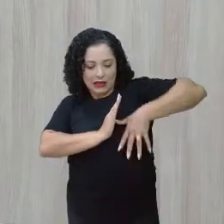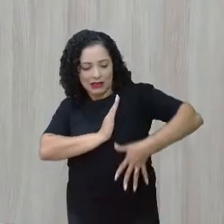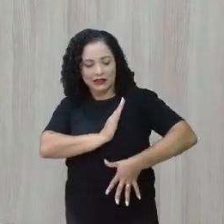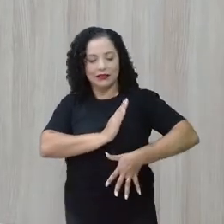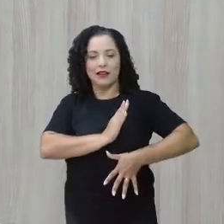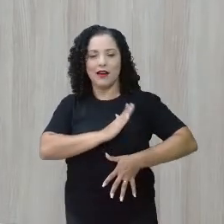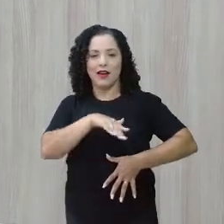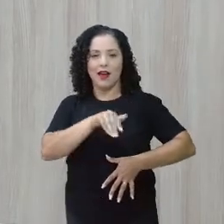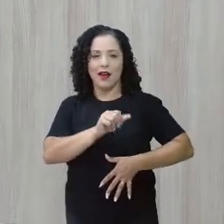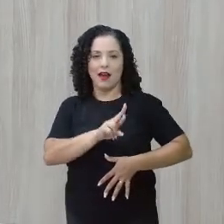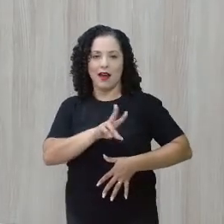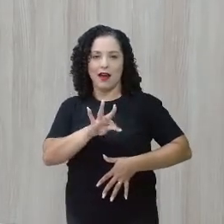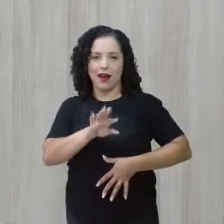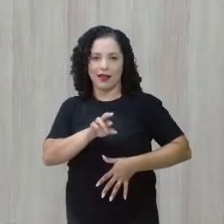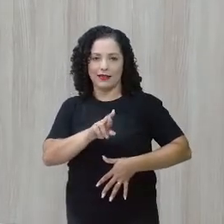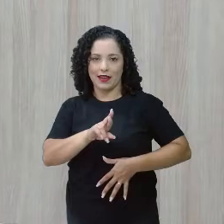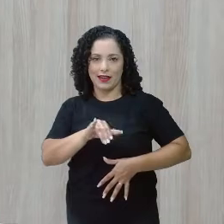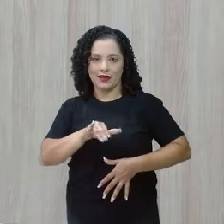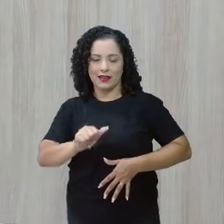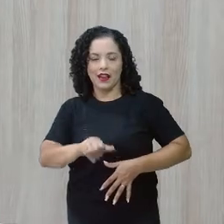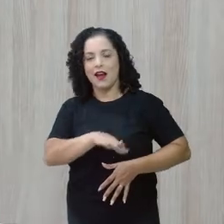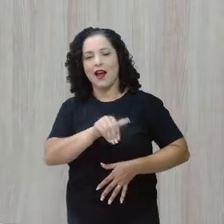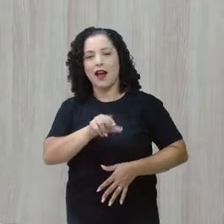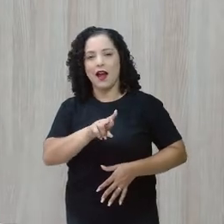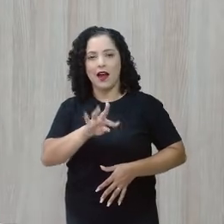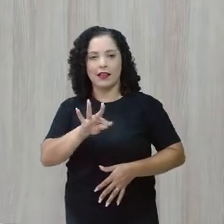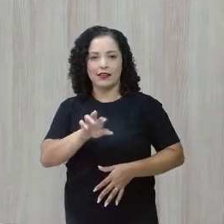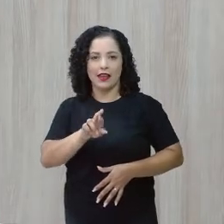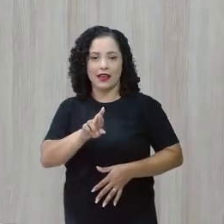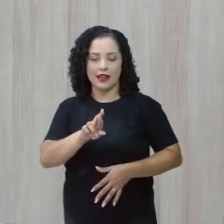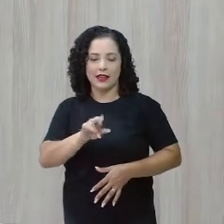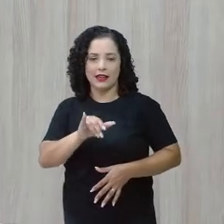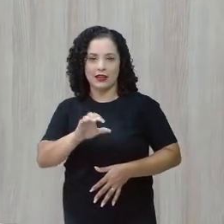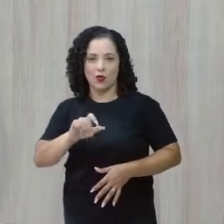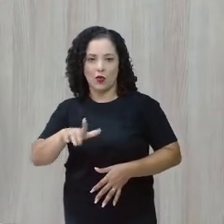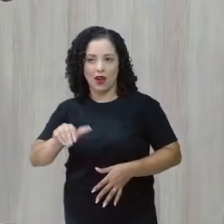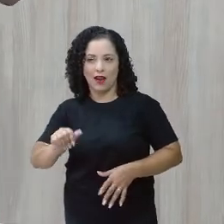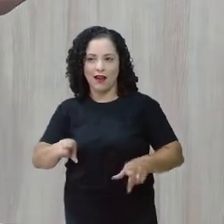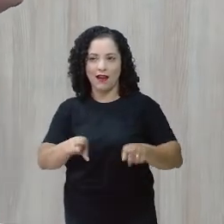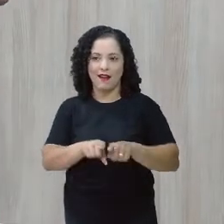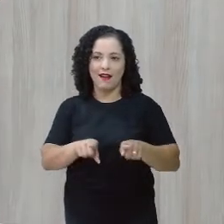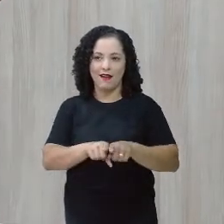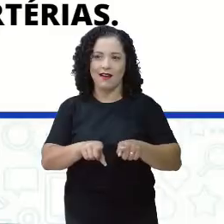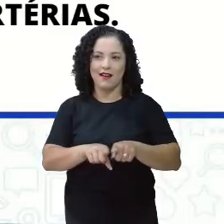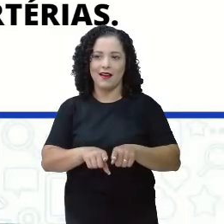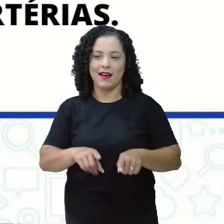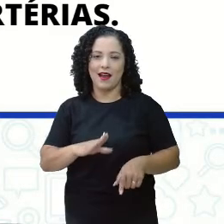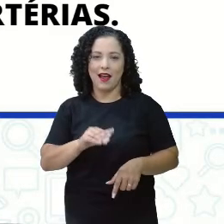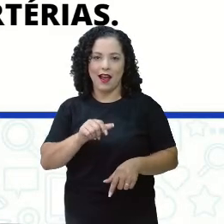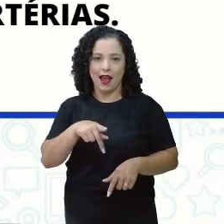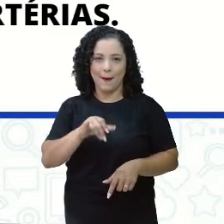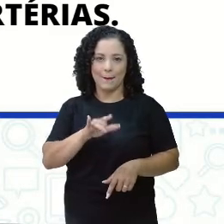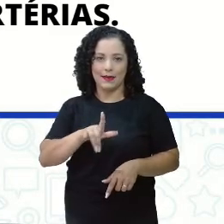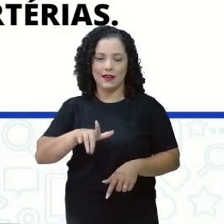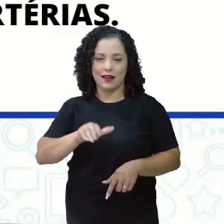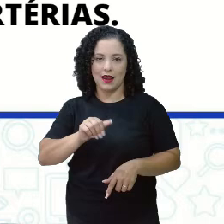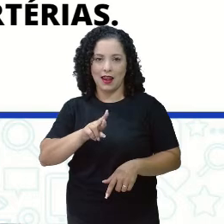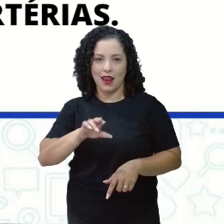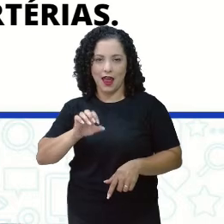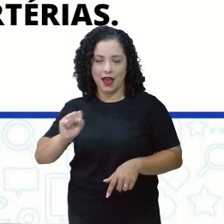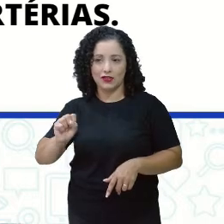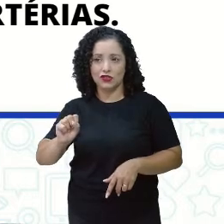Artéria, arteríola, capilares. Os capilares vão ficando um pouquinho mais espessos, vênulas e até chegar à